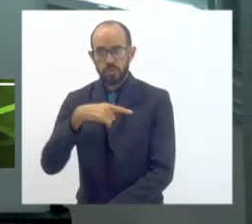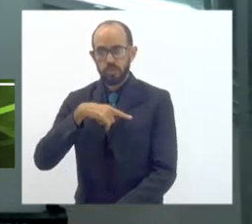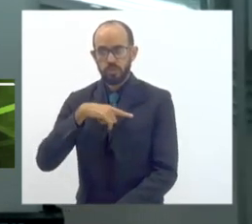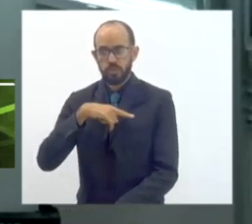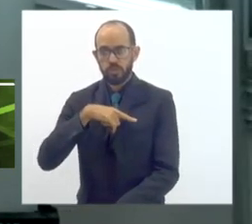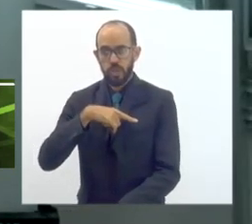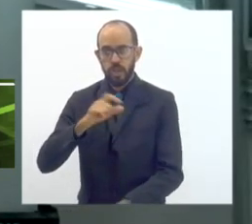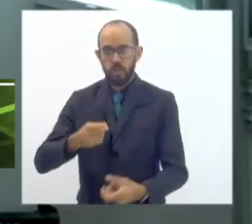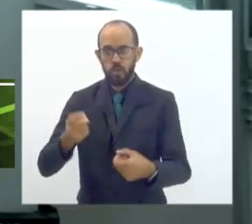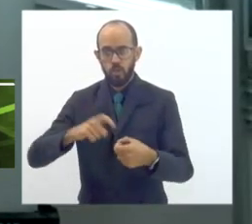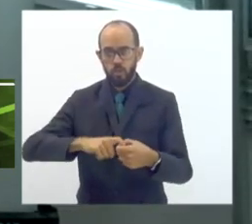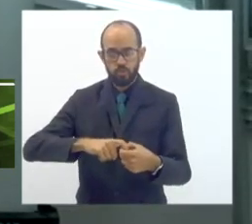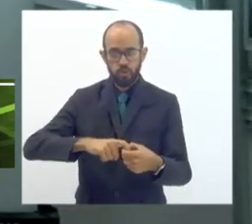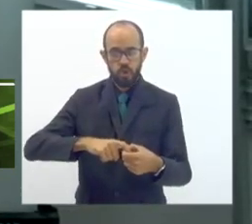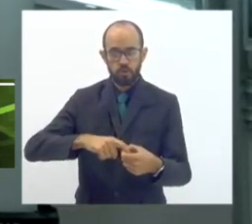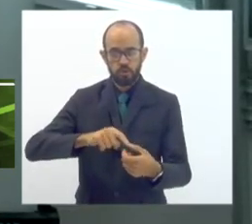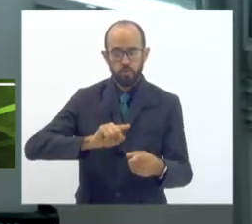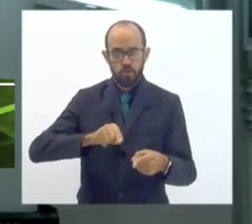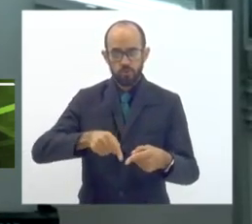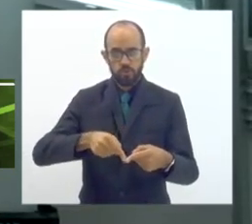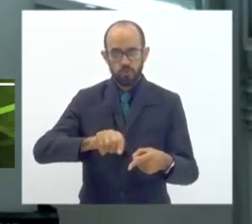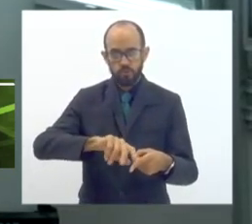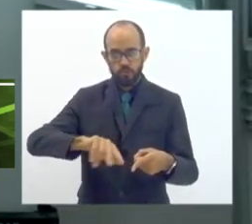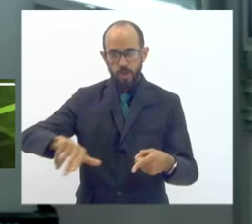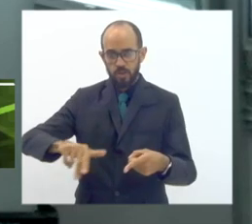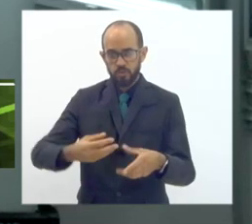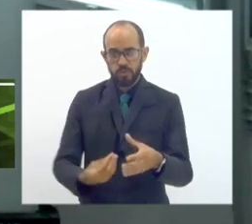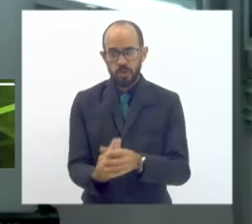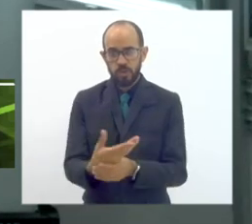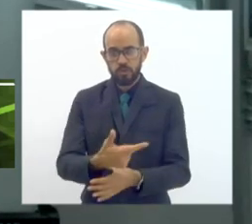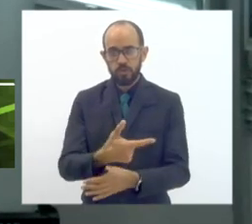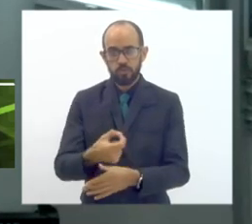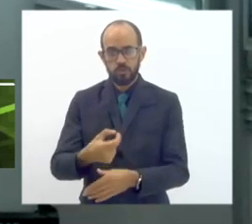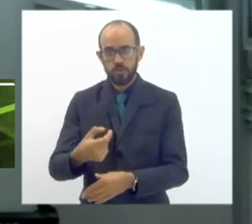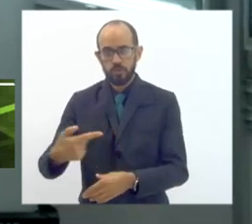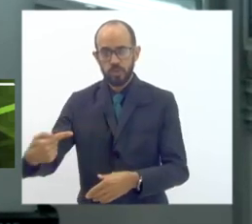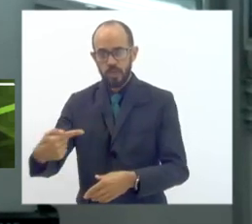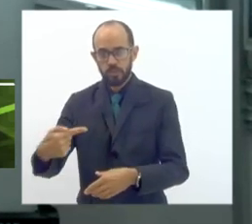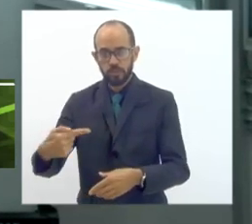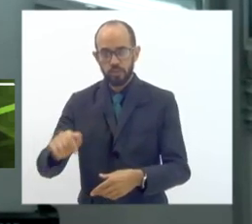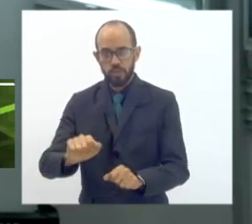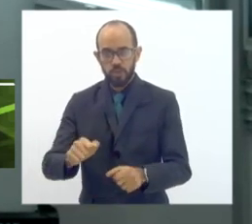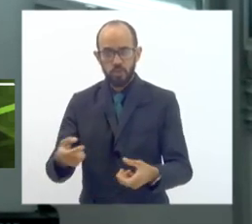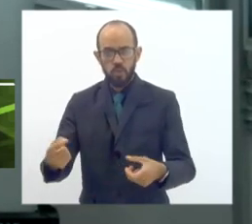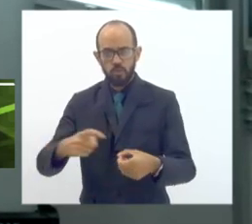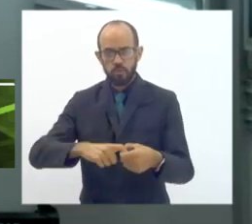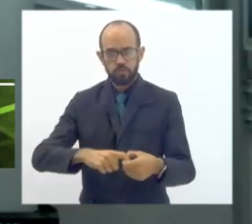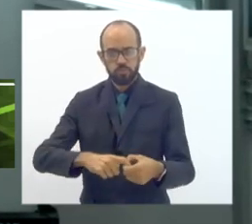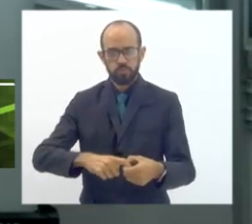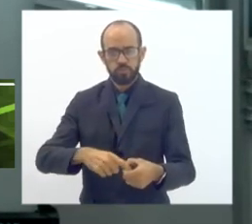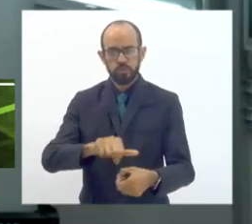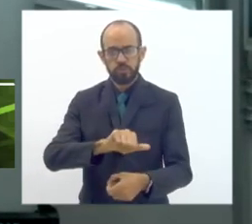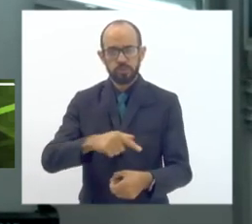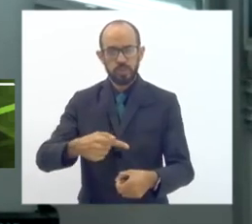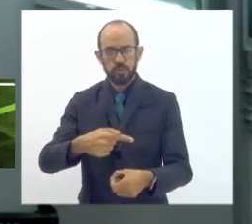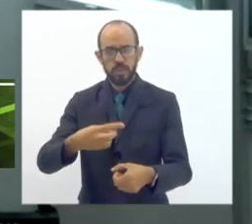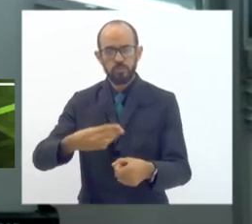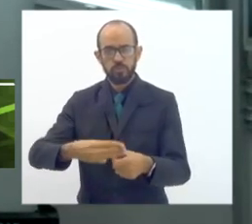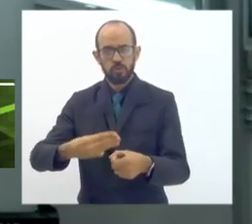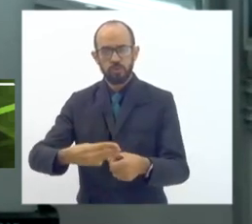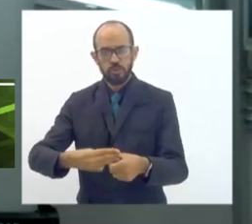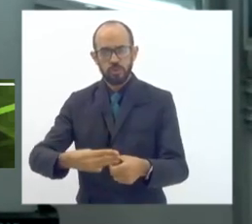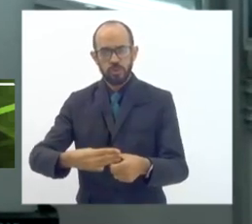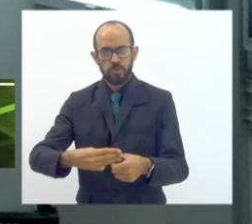público multifinalitário fundado em 2007. Uma coalizão de 17 municípios da região centro-leste fluminense com